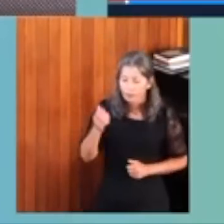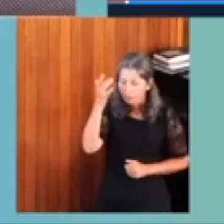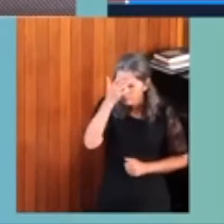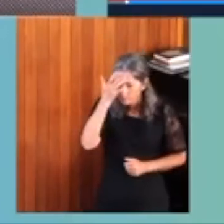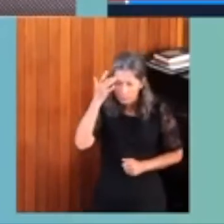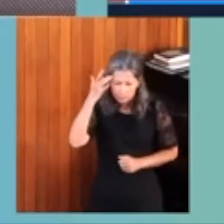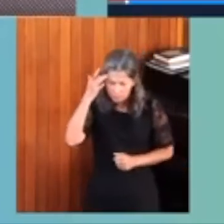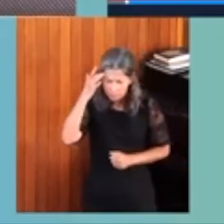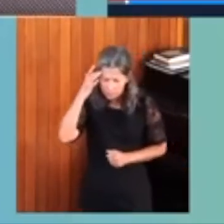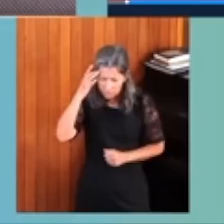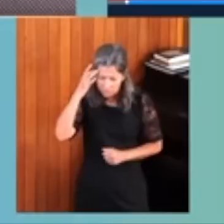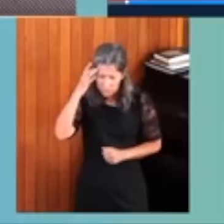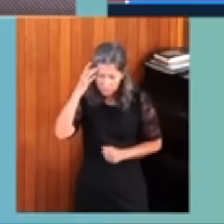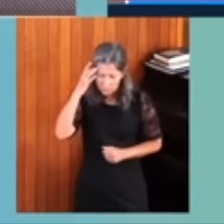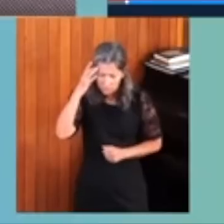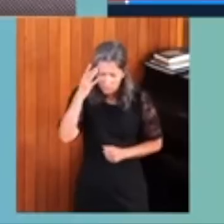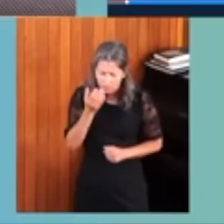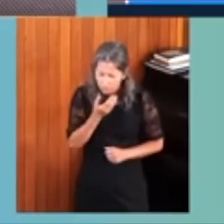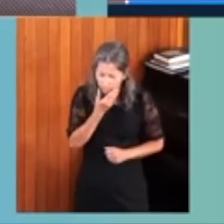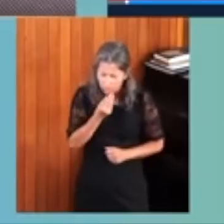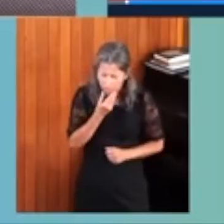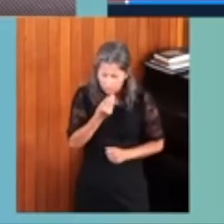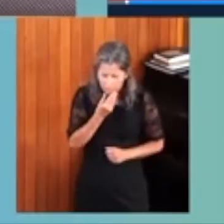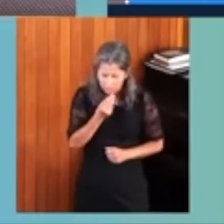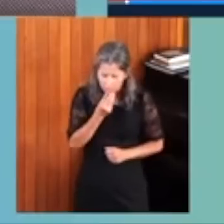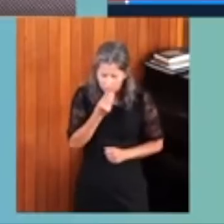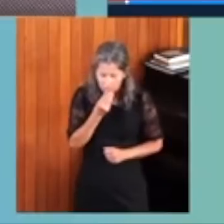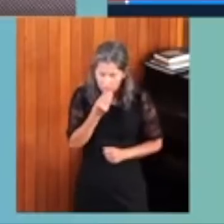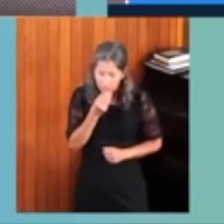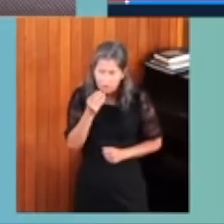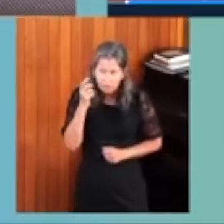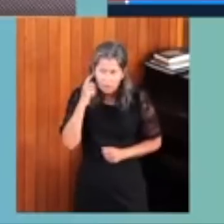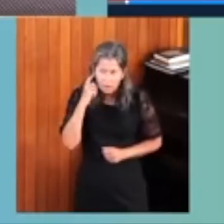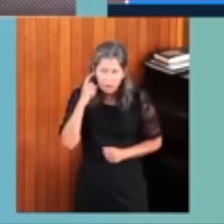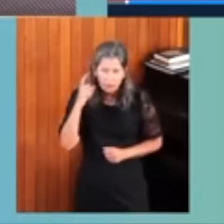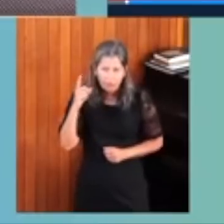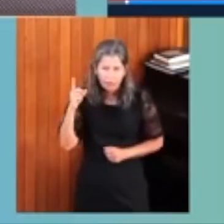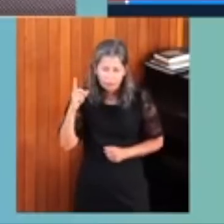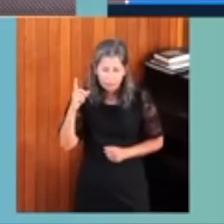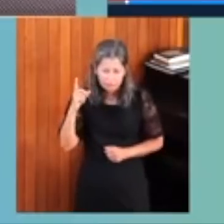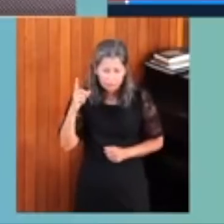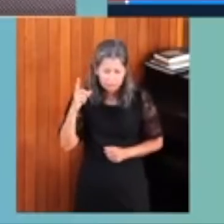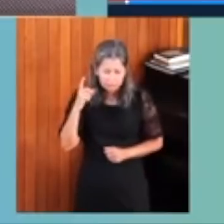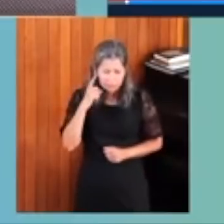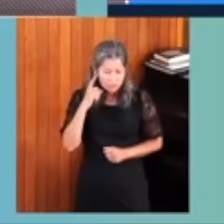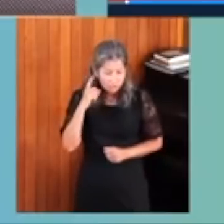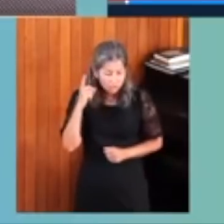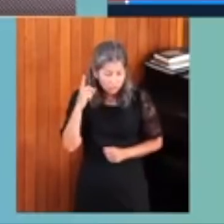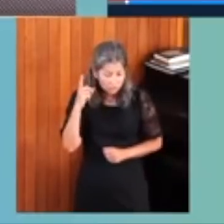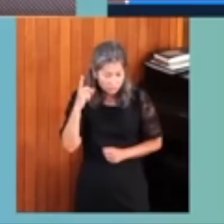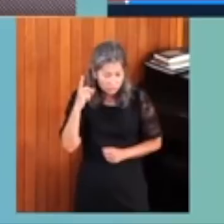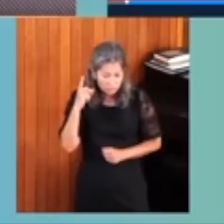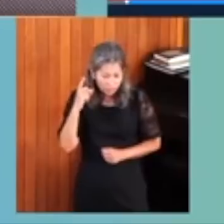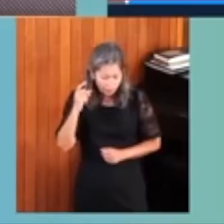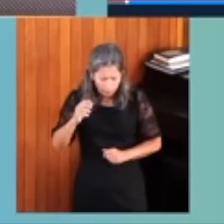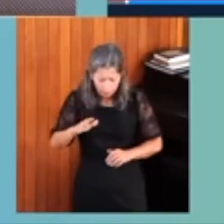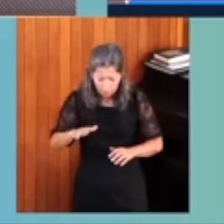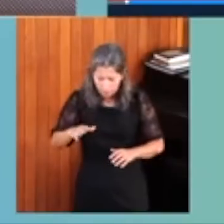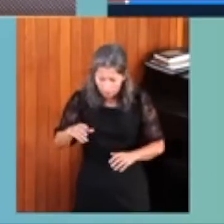ouve-se com o som de muitas águas, de grande trovão, uma voz de harpistas que tocavam com suas harpas. Que deve ser lindo demais, né?